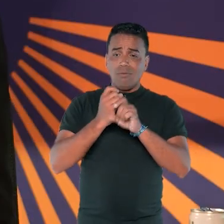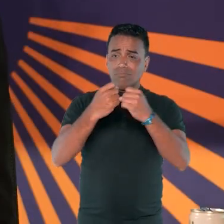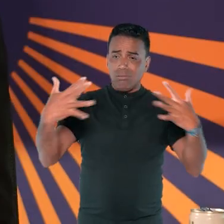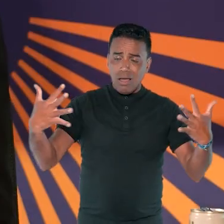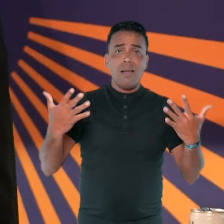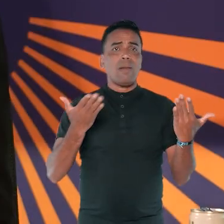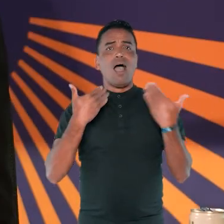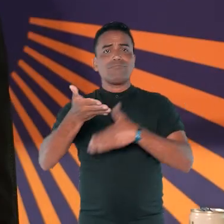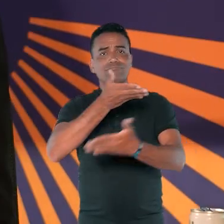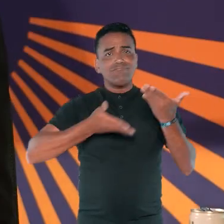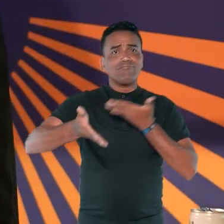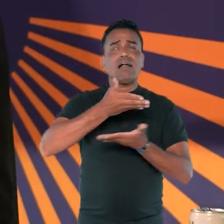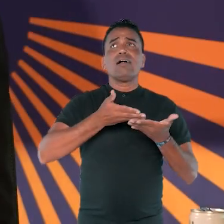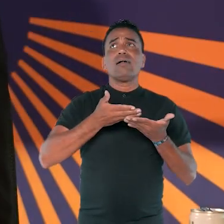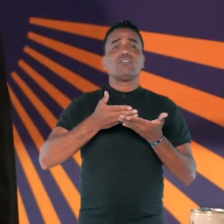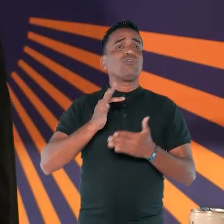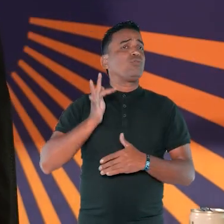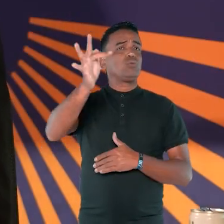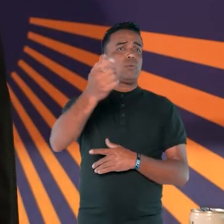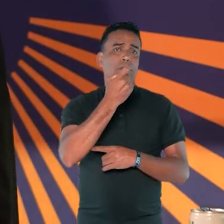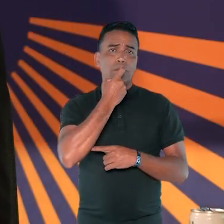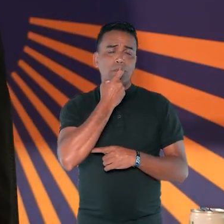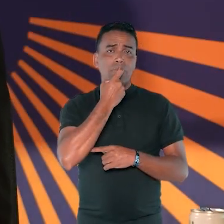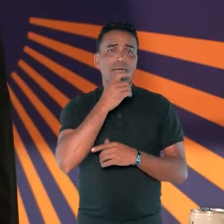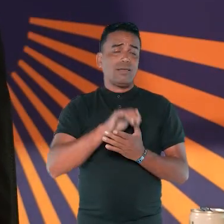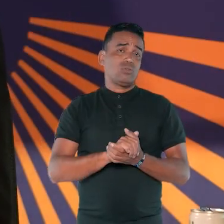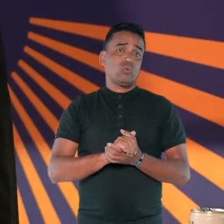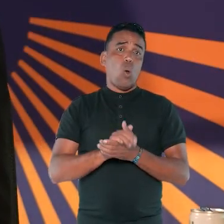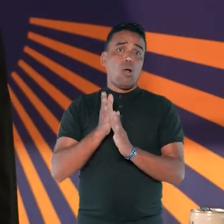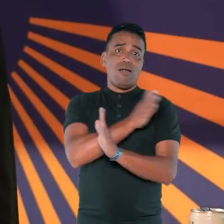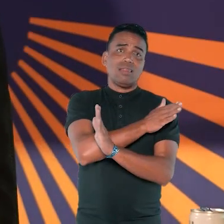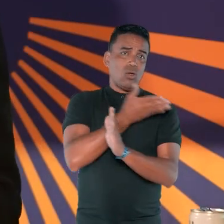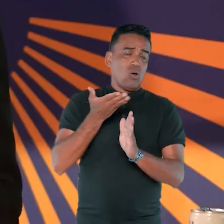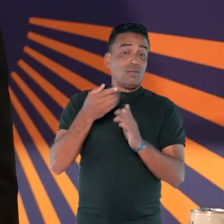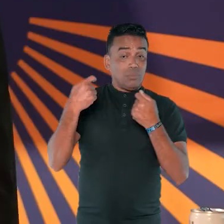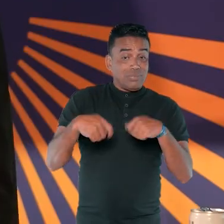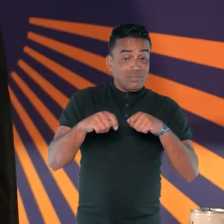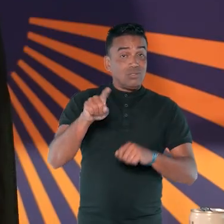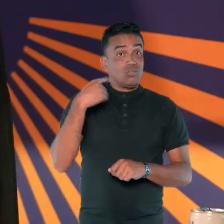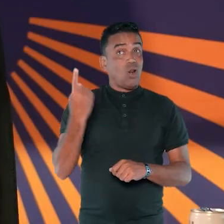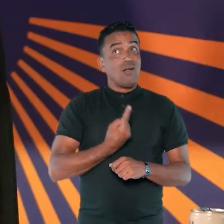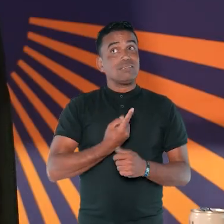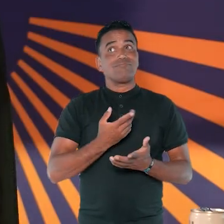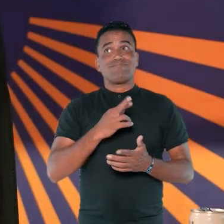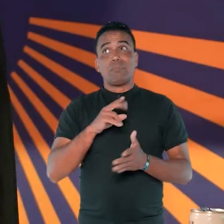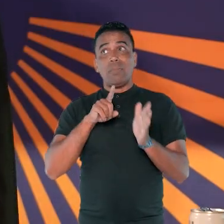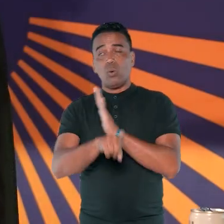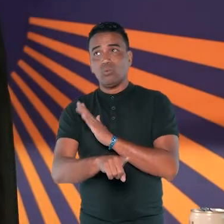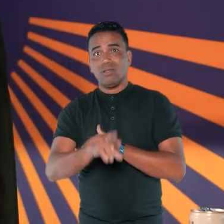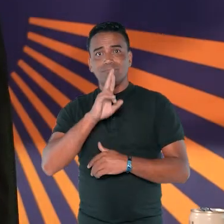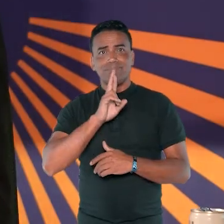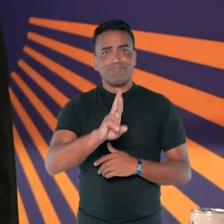o amanhã está cada vez mais perto, às vezes até atrás da gente, mas é preciso que a gente se pergunte e